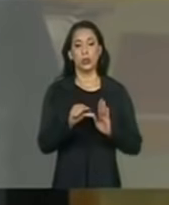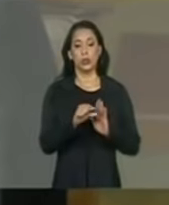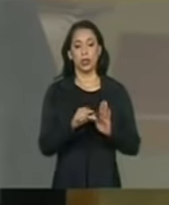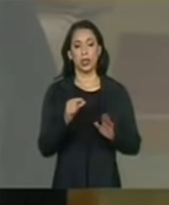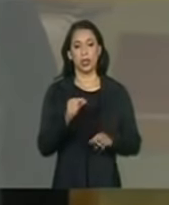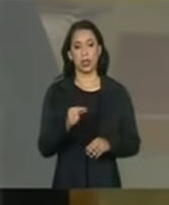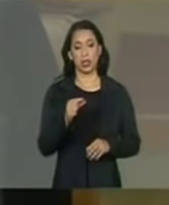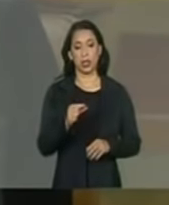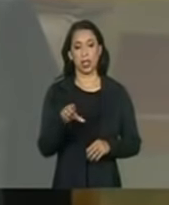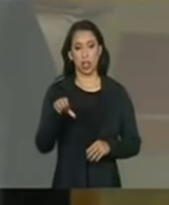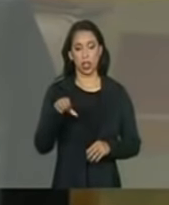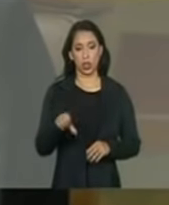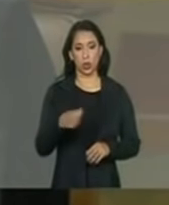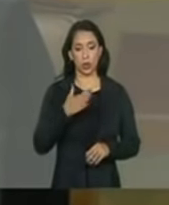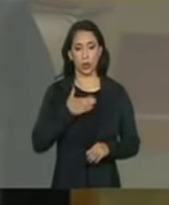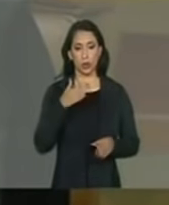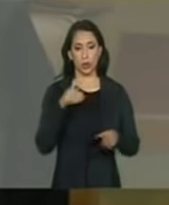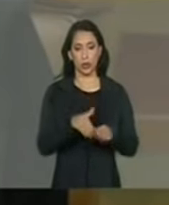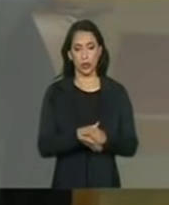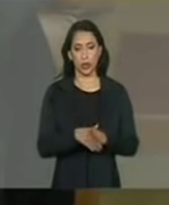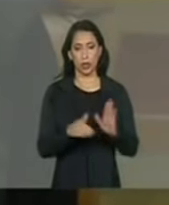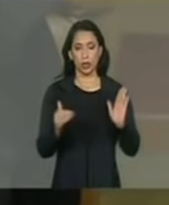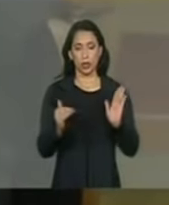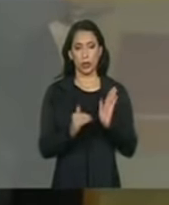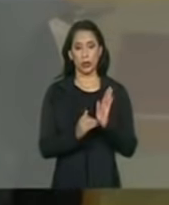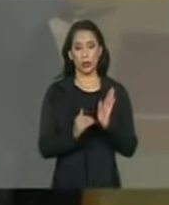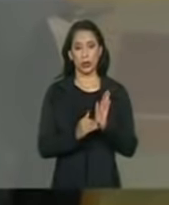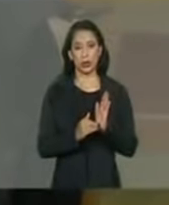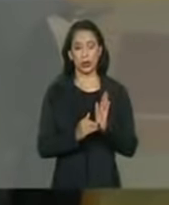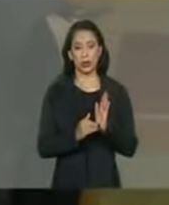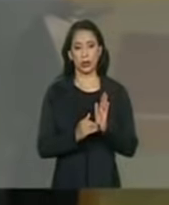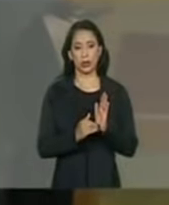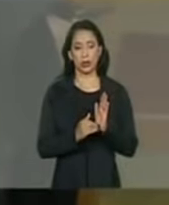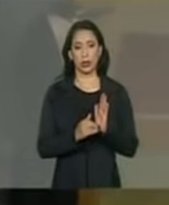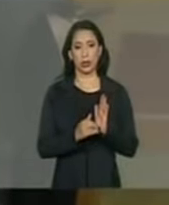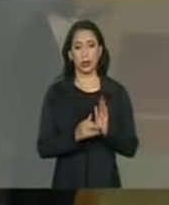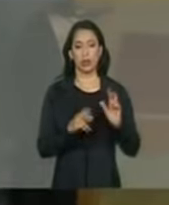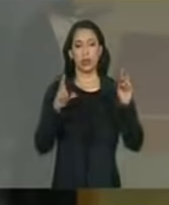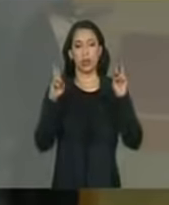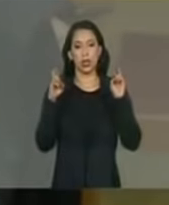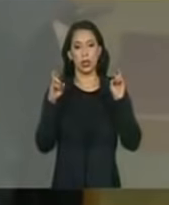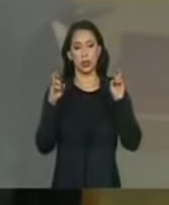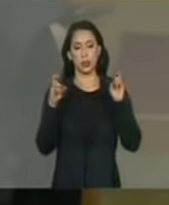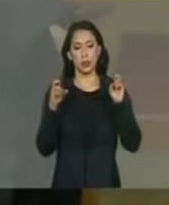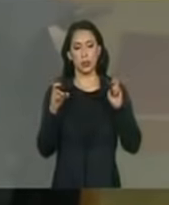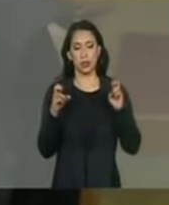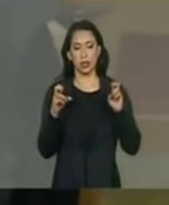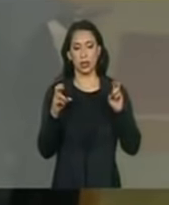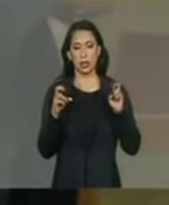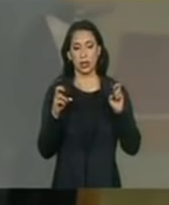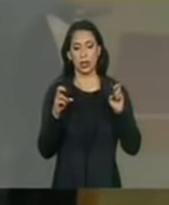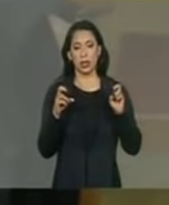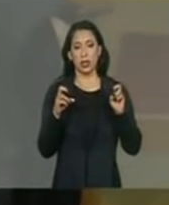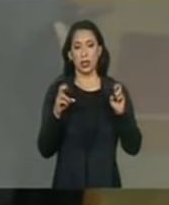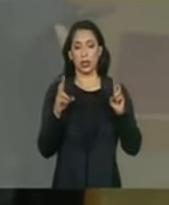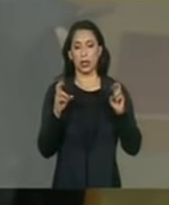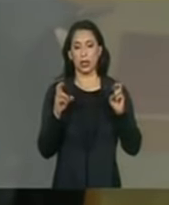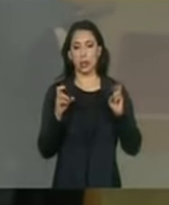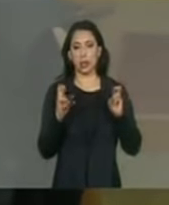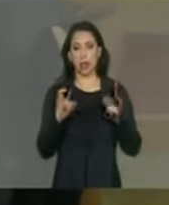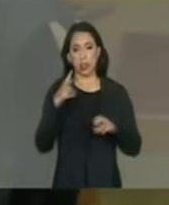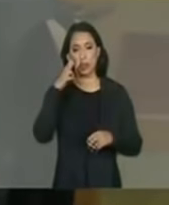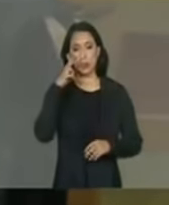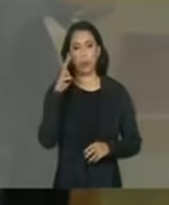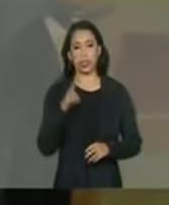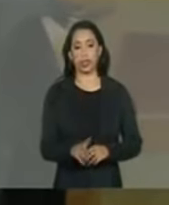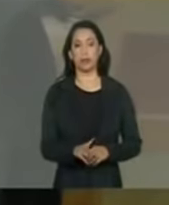da parte final dele é e entendo que essa matéria embora o objeto de repercussão geral a ser apreciada